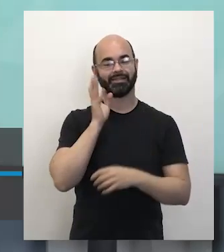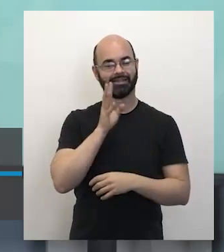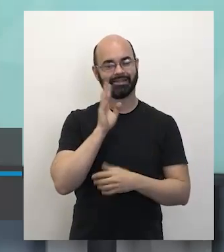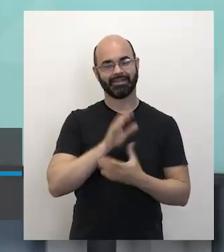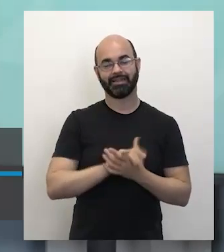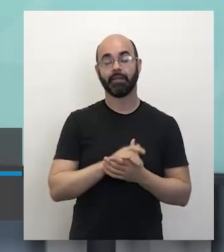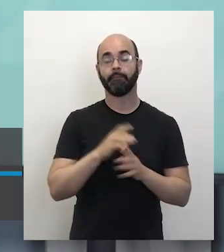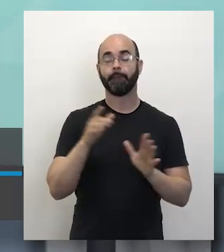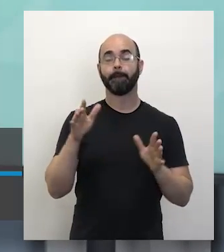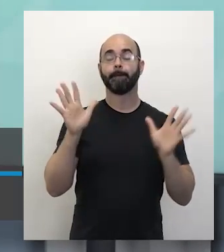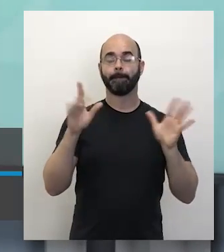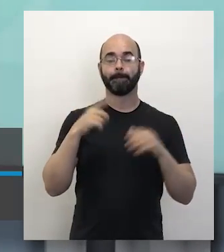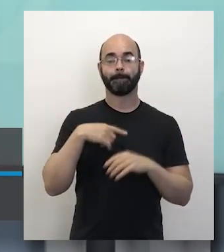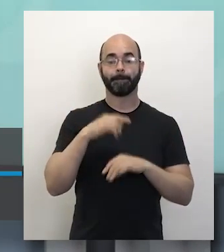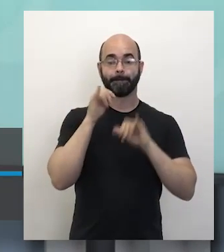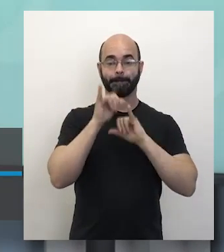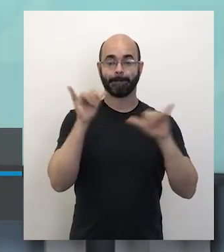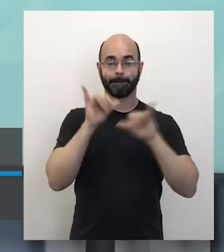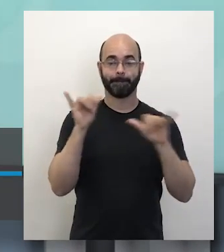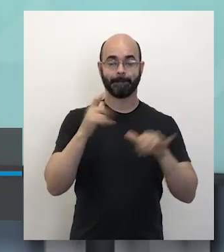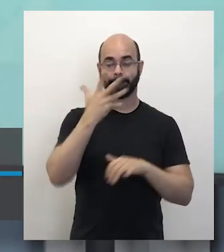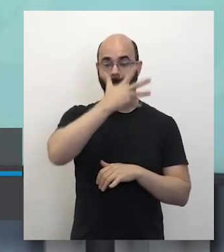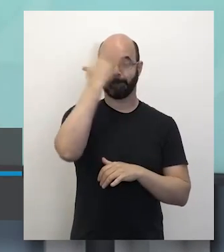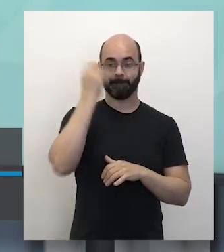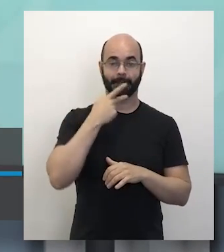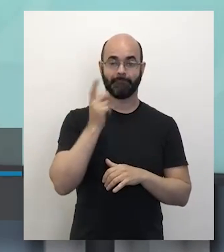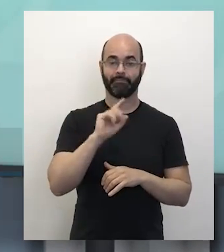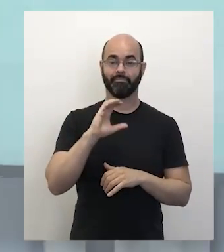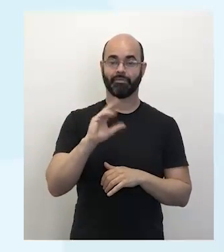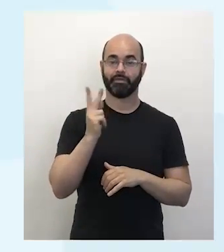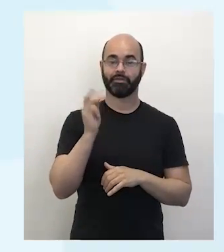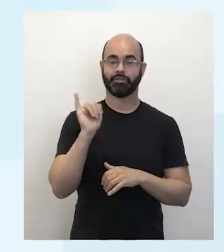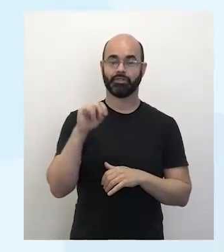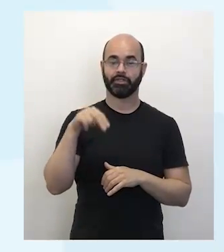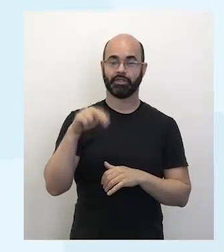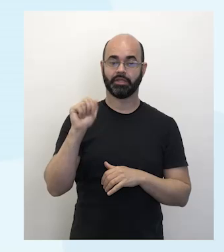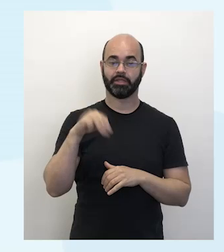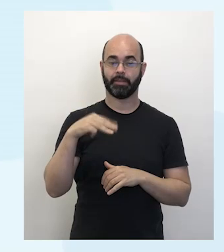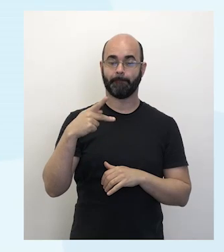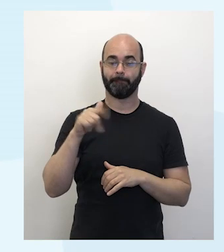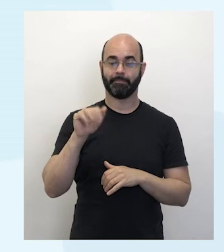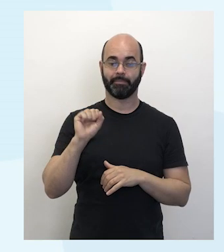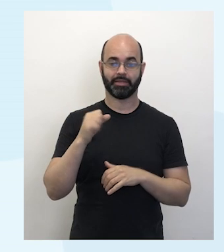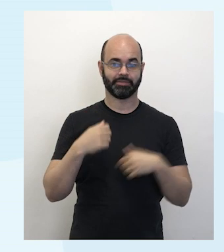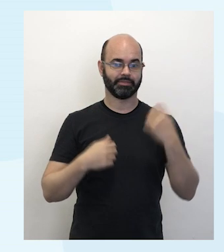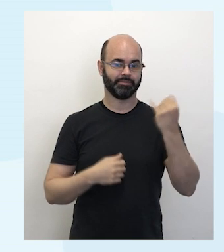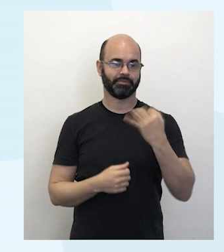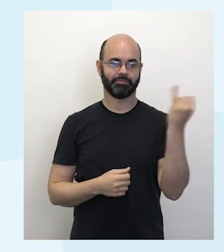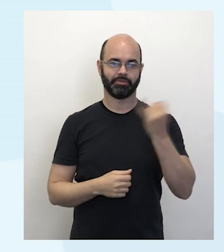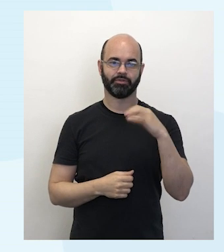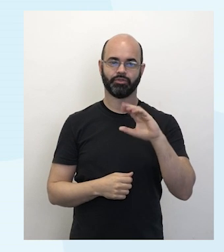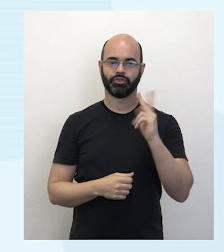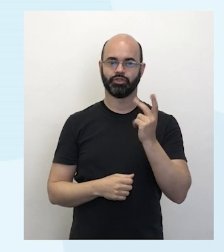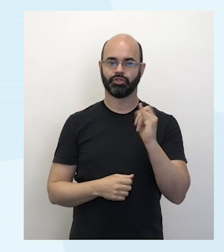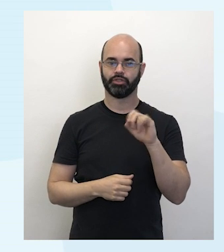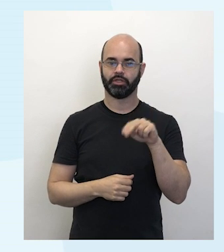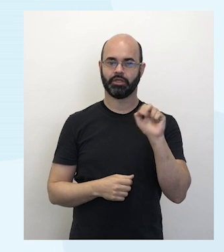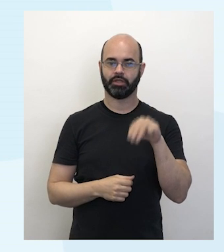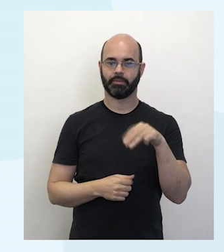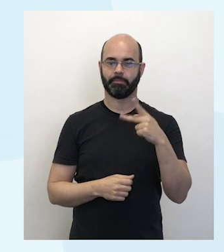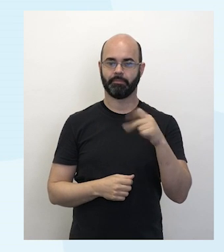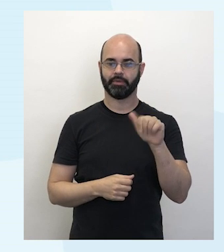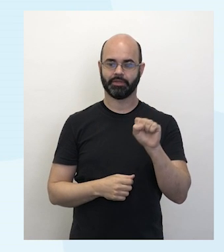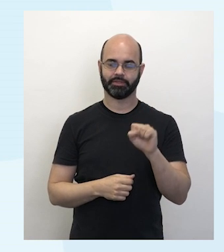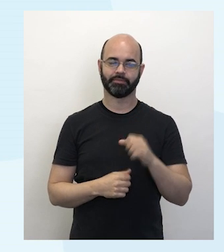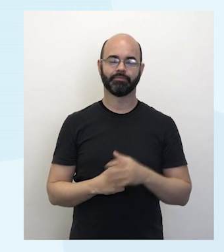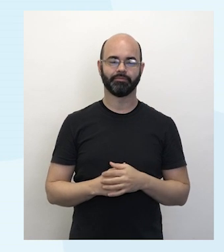a aula. Não poderíamos deixar de falar das chinampas, né? Então, eu vou colocar aqui na tela para vocês essa forma, essa alternativa, né, que